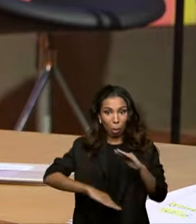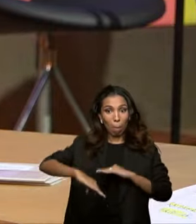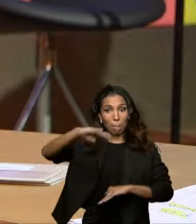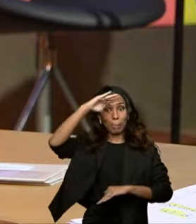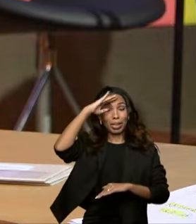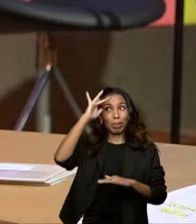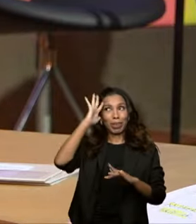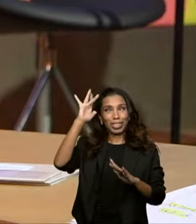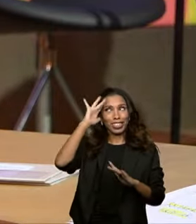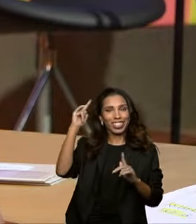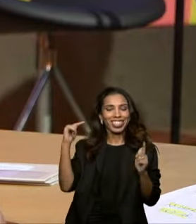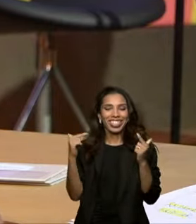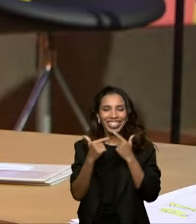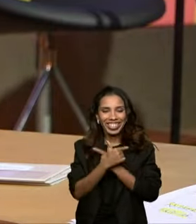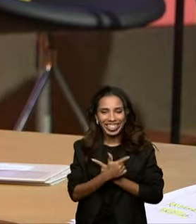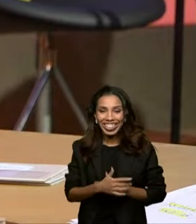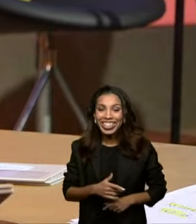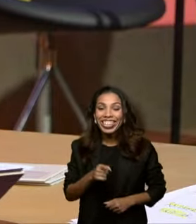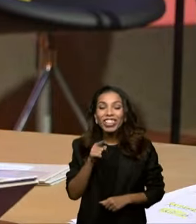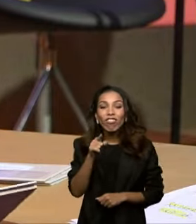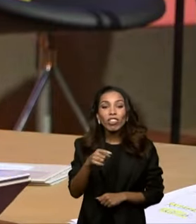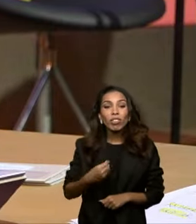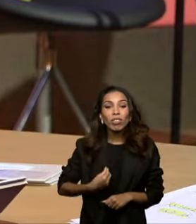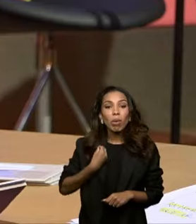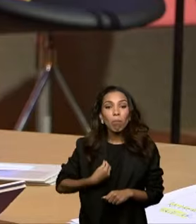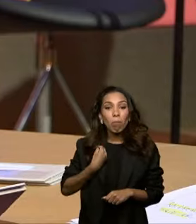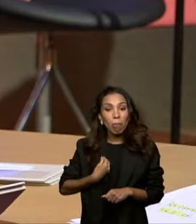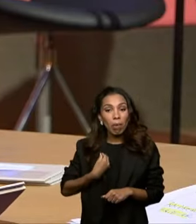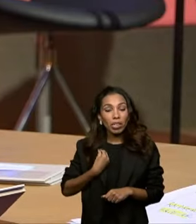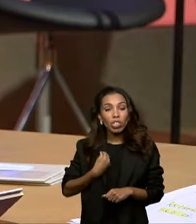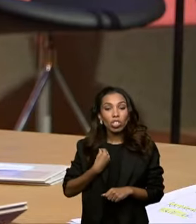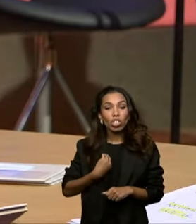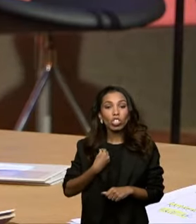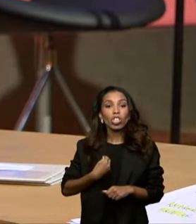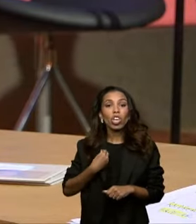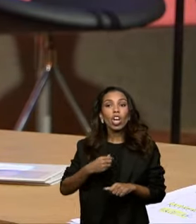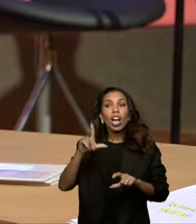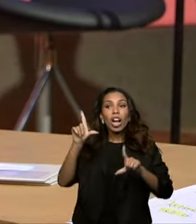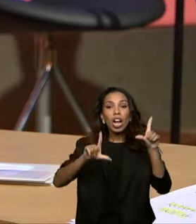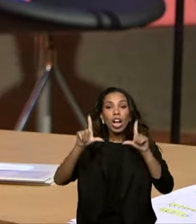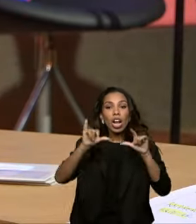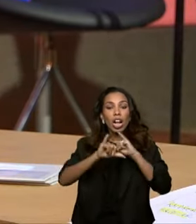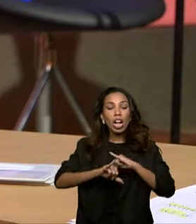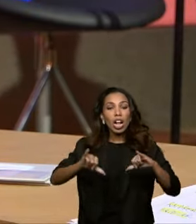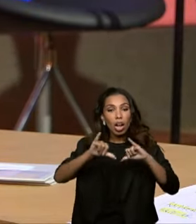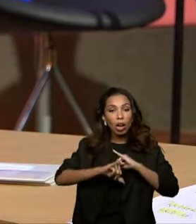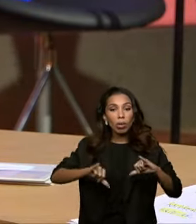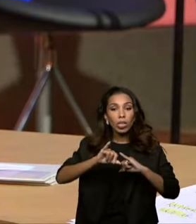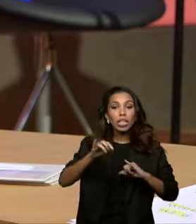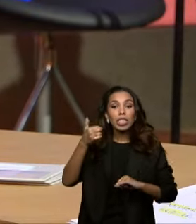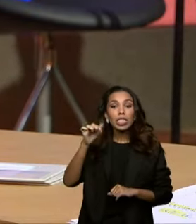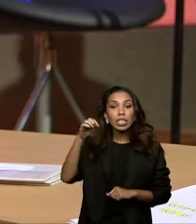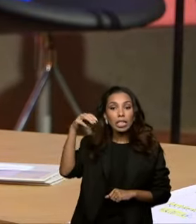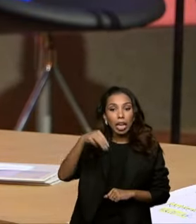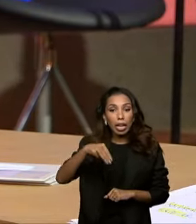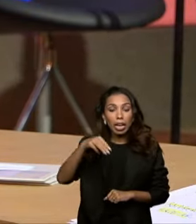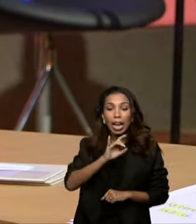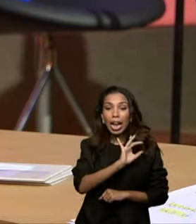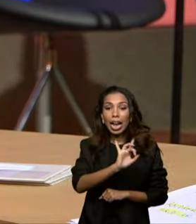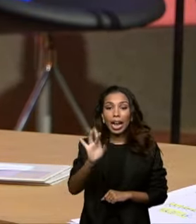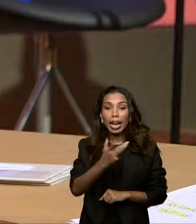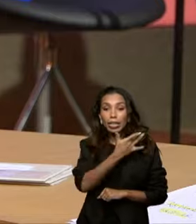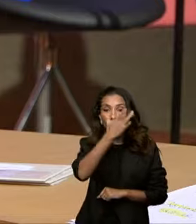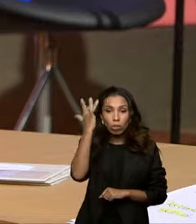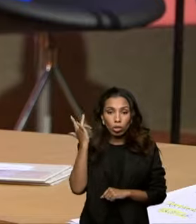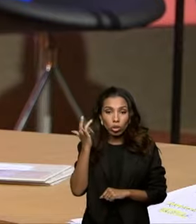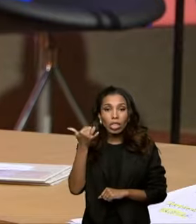Doutora Denise, olha só, você participou da elaboração de uma campanha que propõe 10 minutos para cada pessoa,